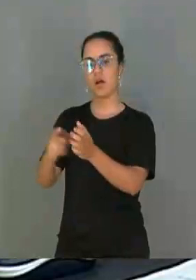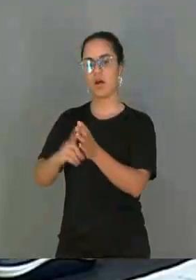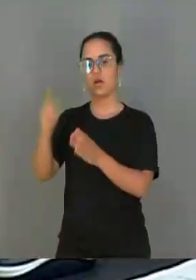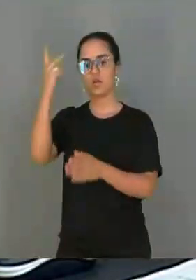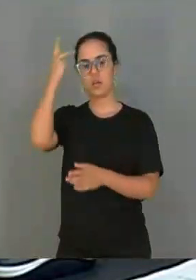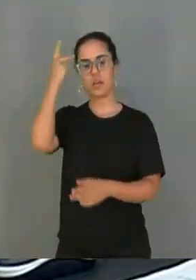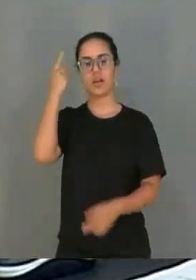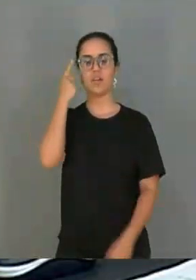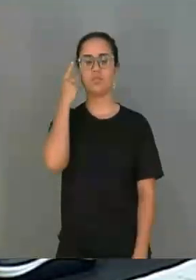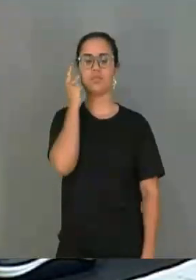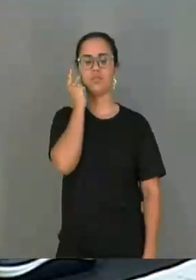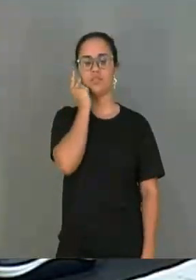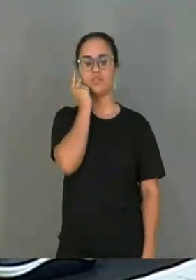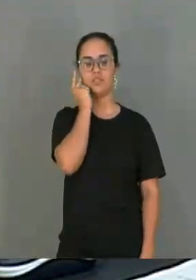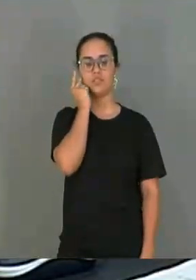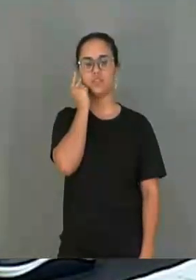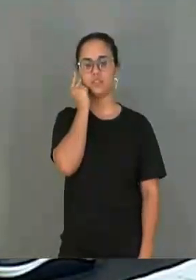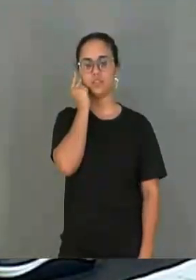lá em São Paulo.